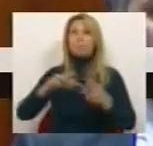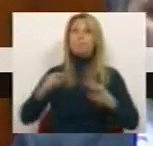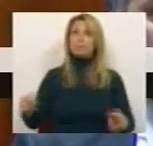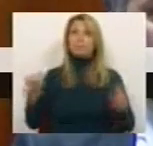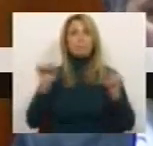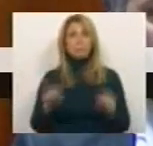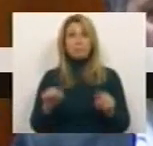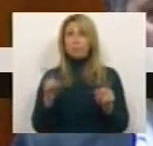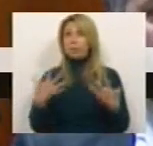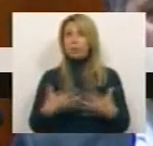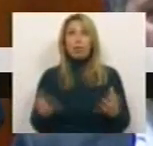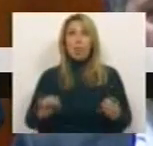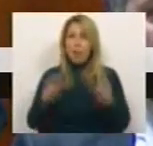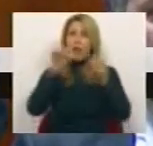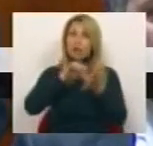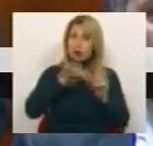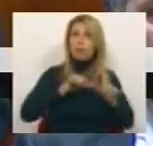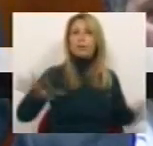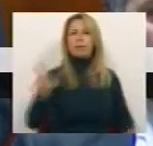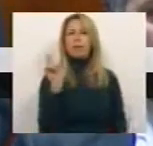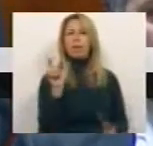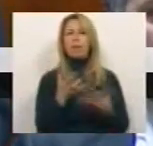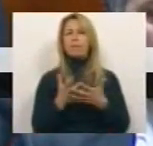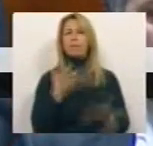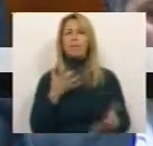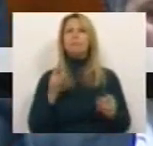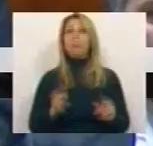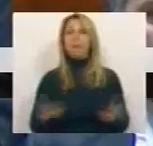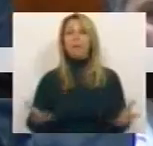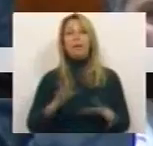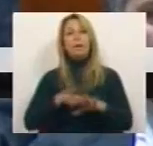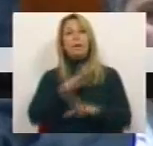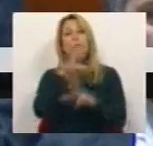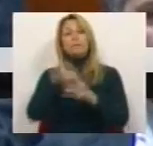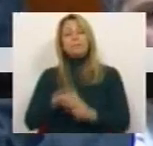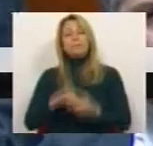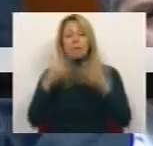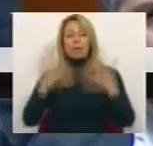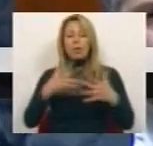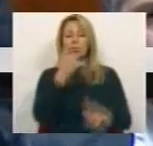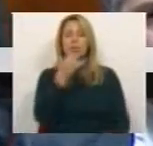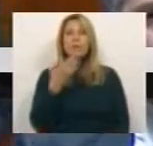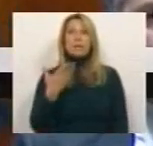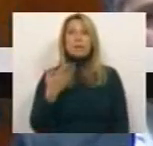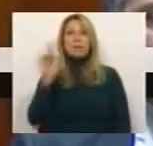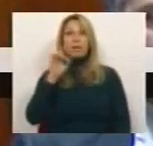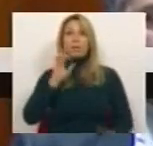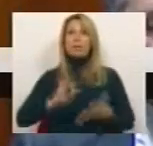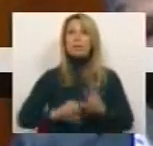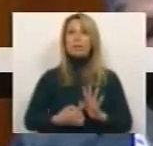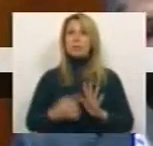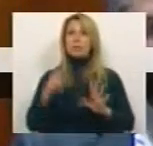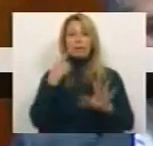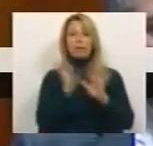e descentralizar é uma palavra da maior relevância. Por isso, incorporamos no Orçamento de 2017 a dotação necessária para o Fundo